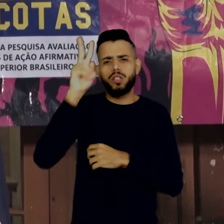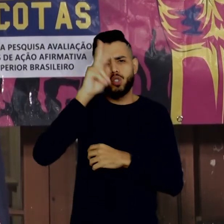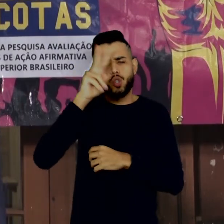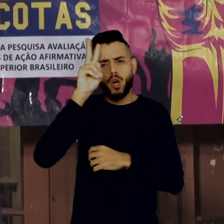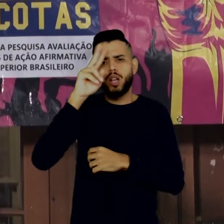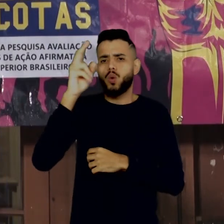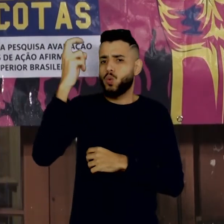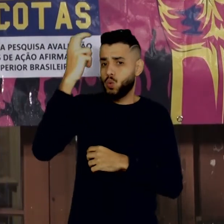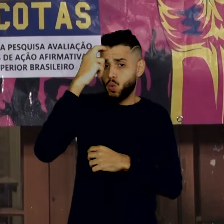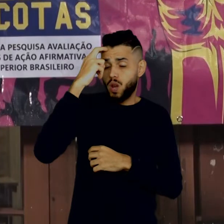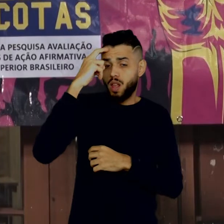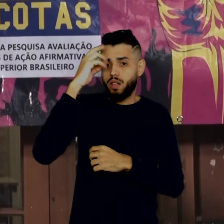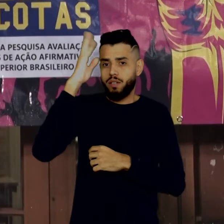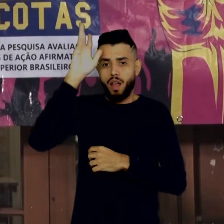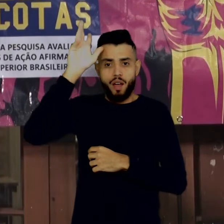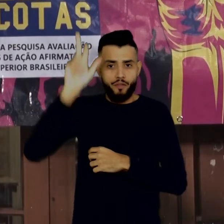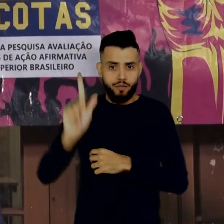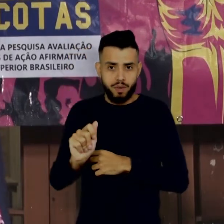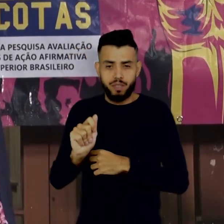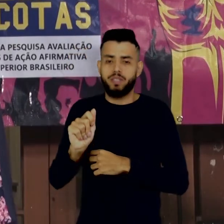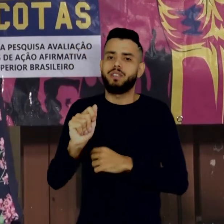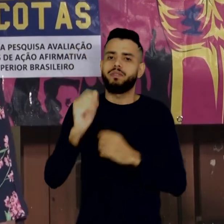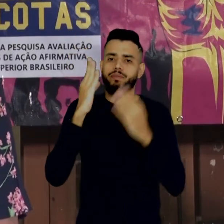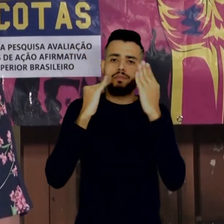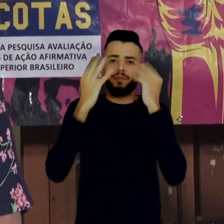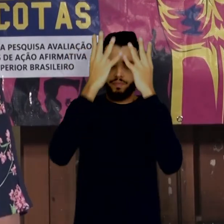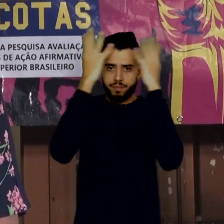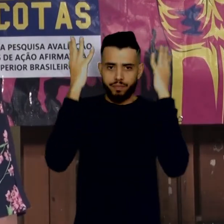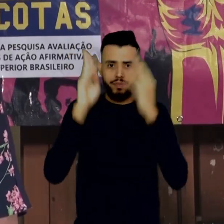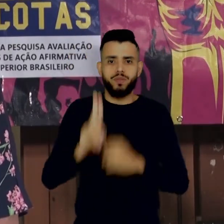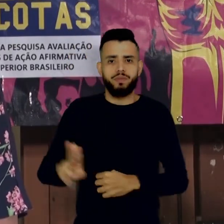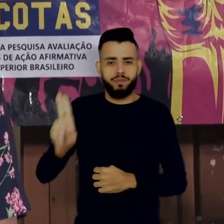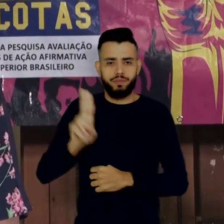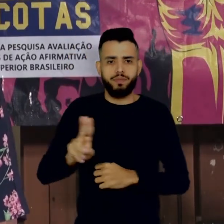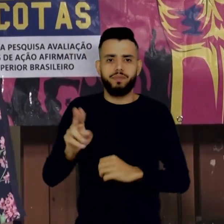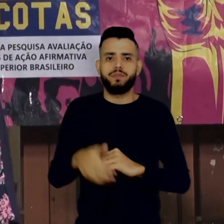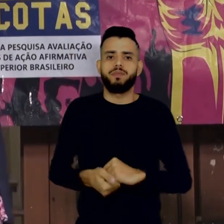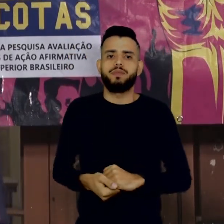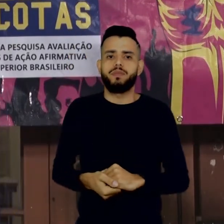cultura afro-brasileira, africana e indígenas nas universidades. Foi o Salles, né?